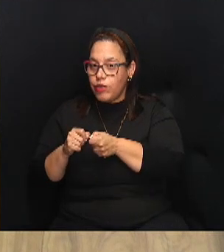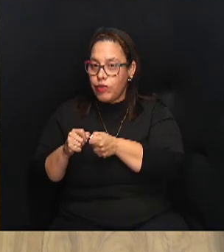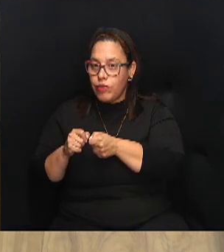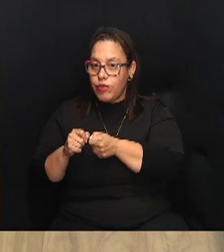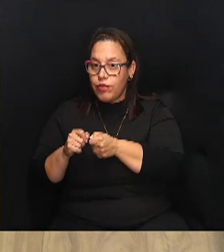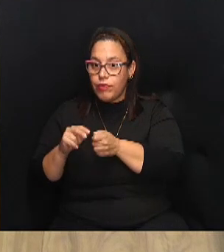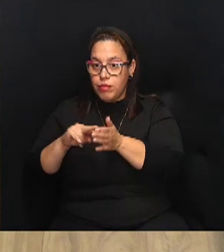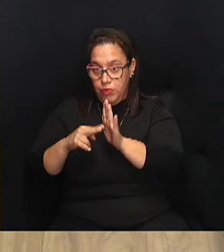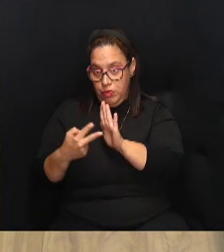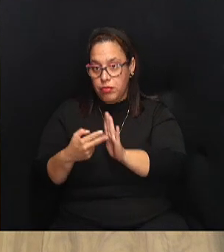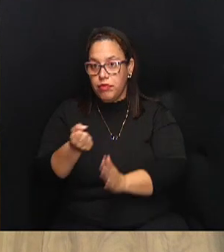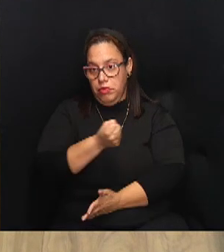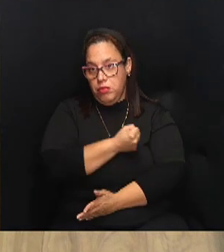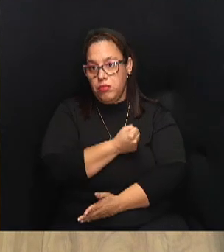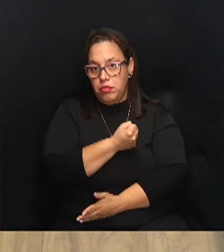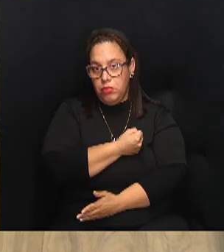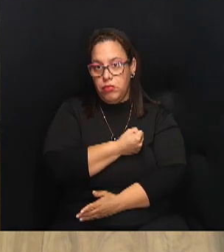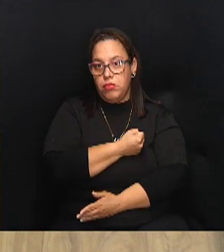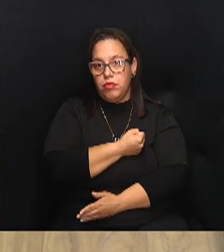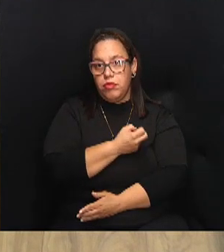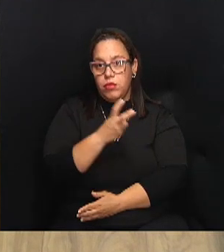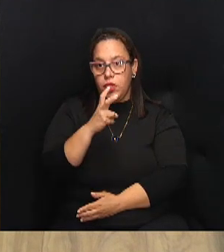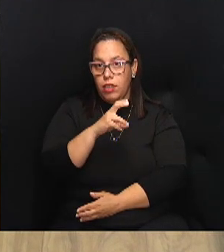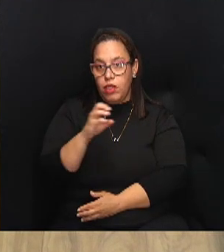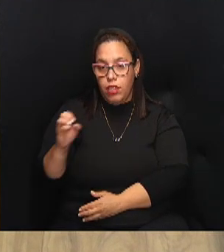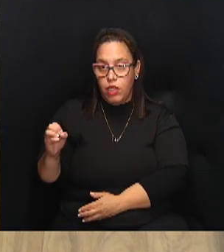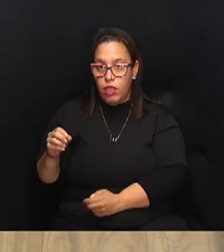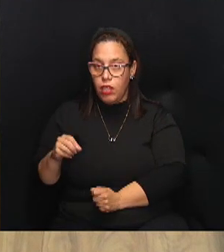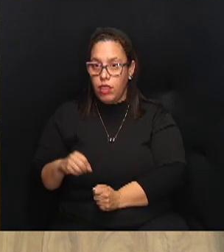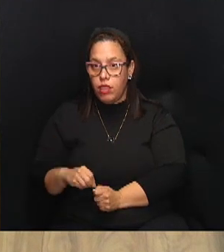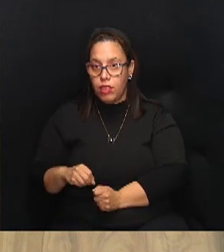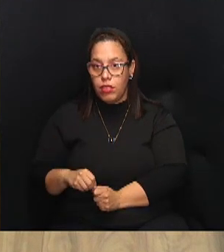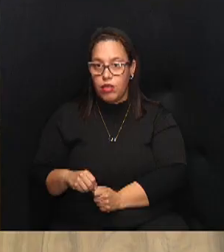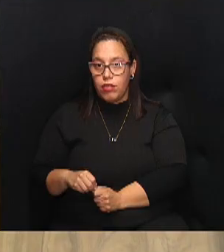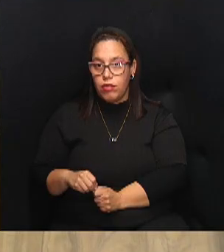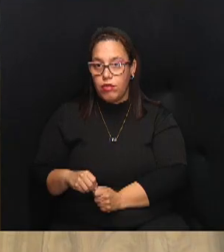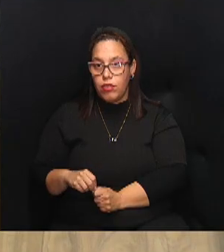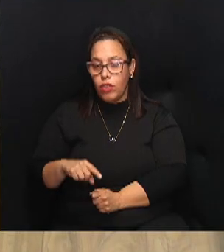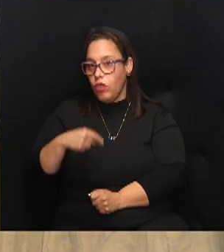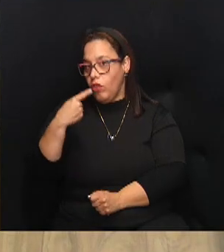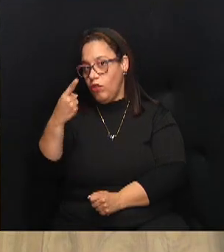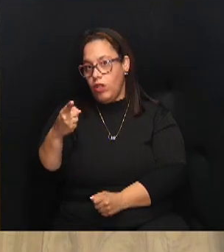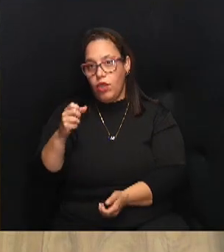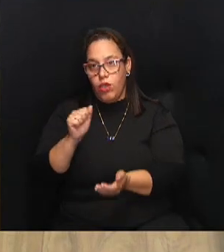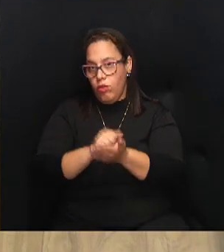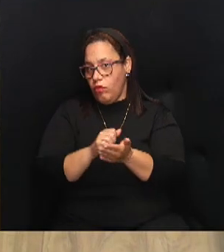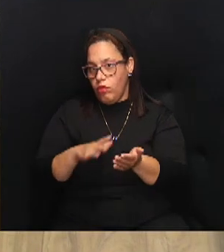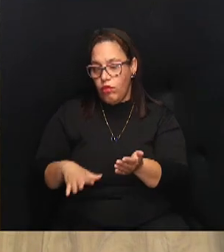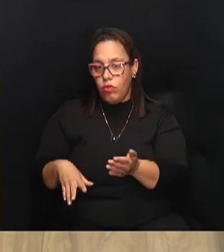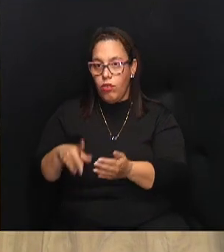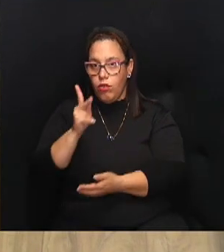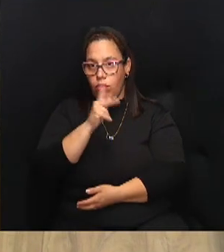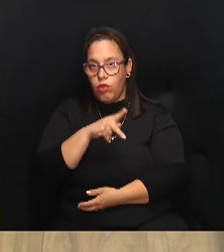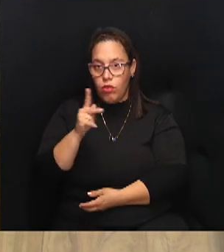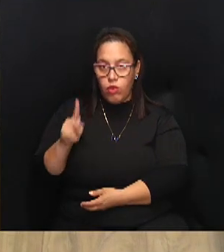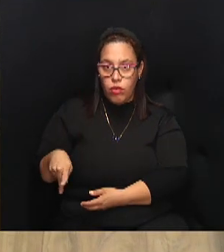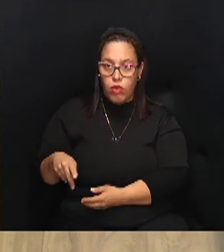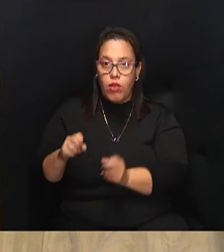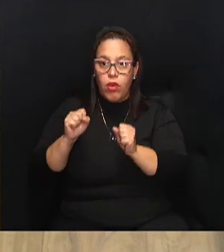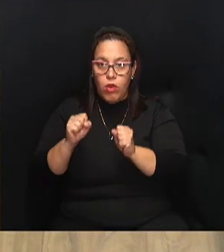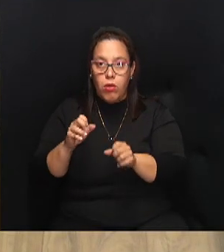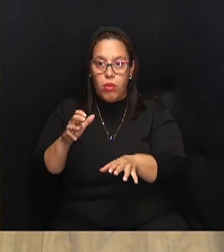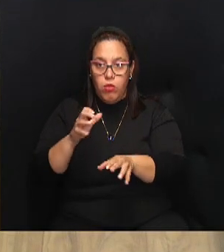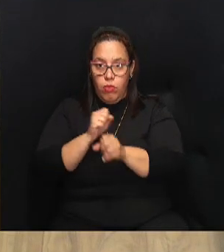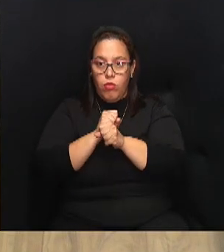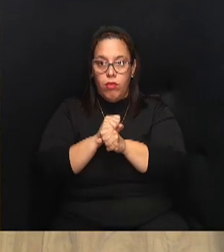número significativo de 2 mil policiais, 500 fazem. Porque tem outros que faz outra atividade, né? Ele é professor, que hoje pode acumular,